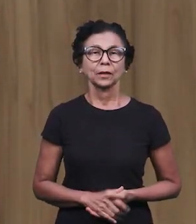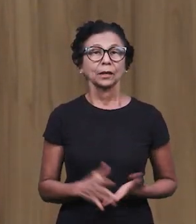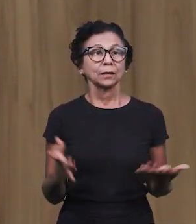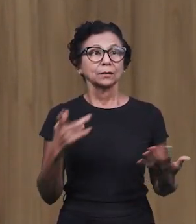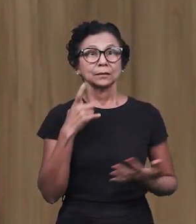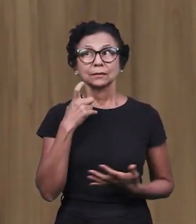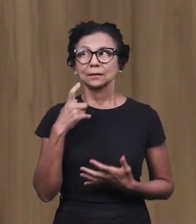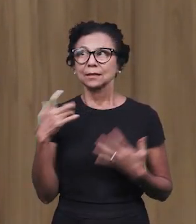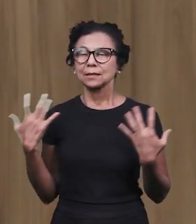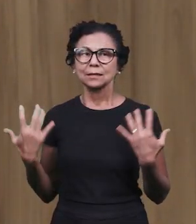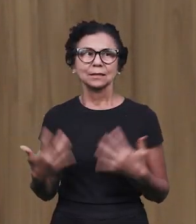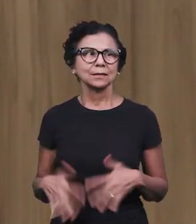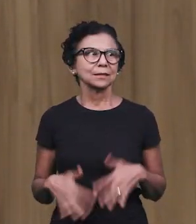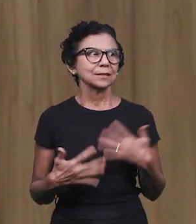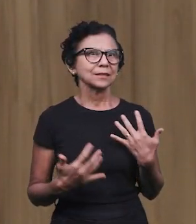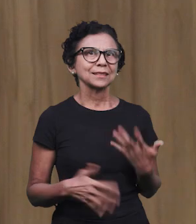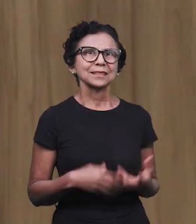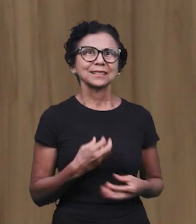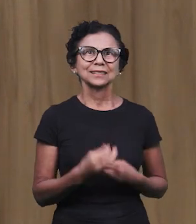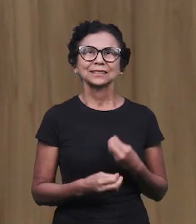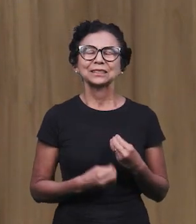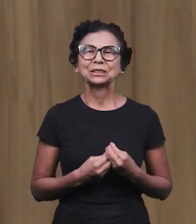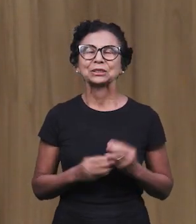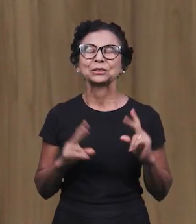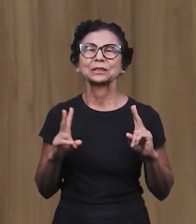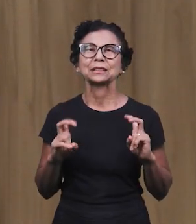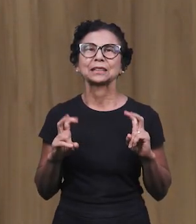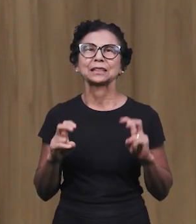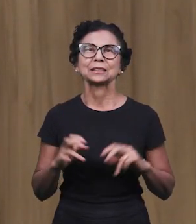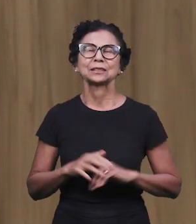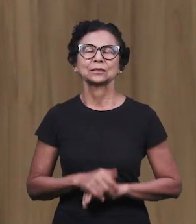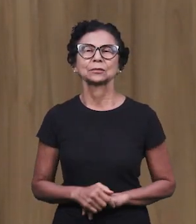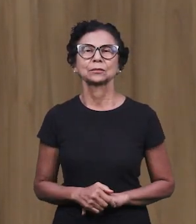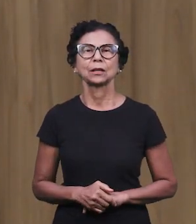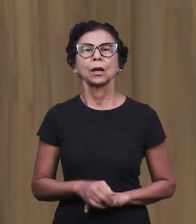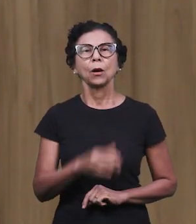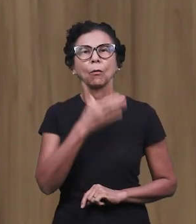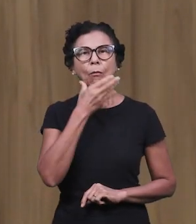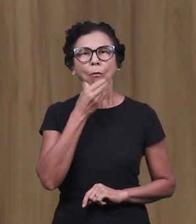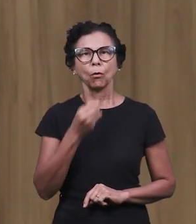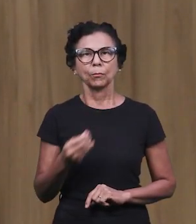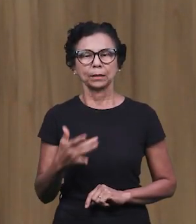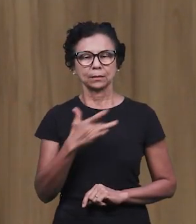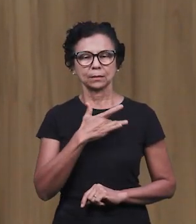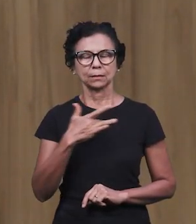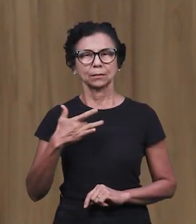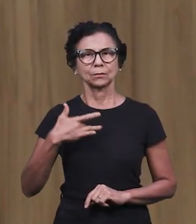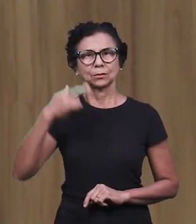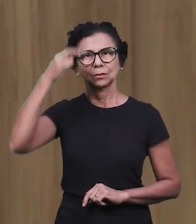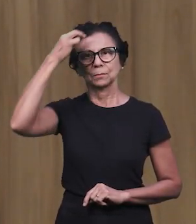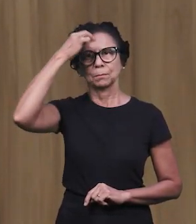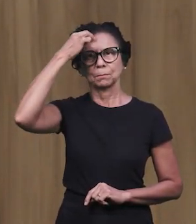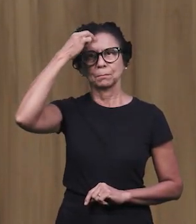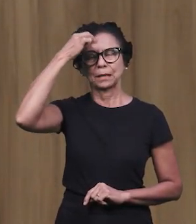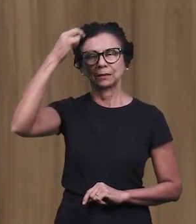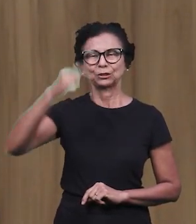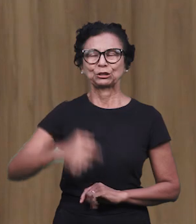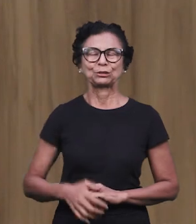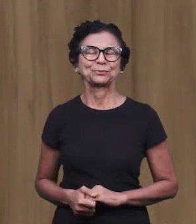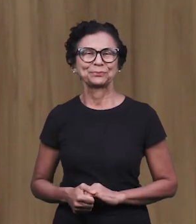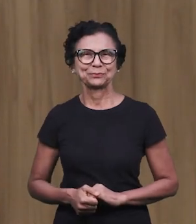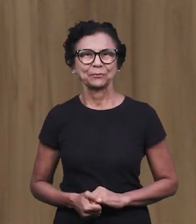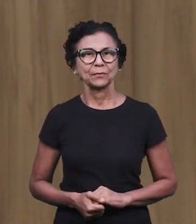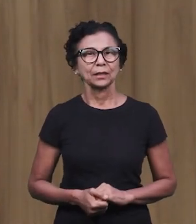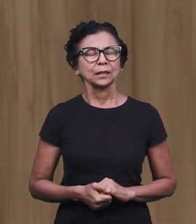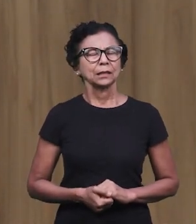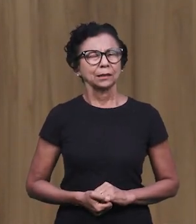então, já estou aqui vibrando antes de começar. O tema é saúde mental do homem. E quem vai falar é uma pessoa super preparada